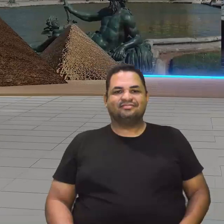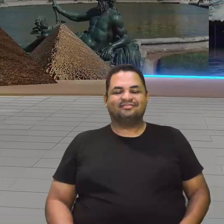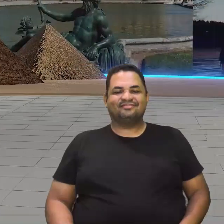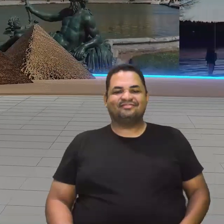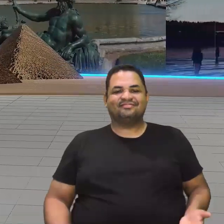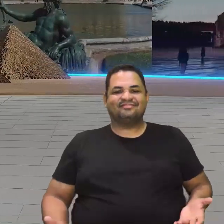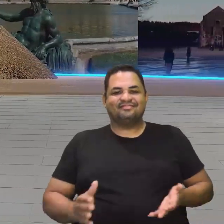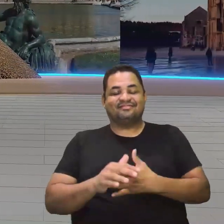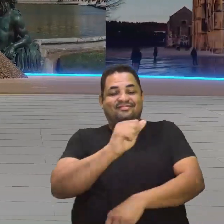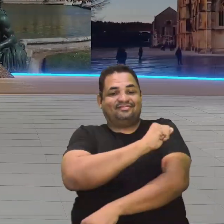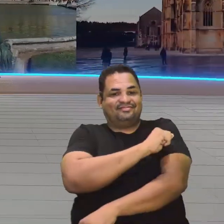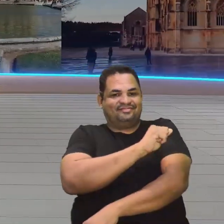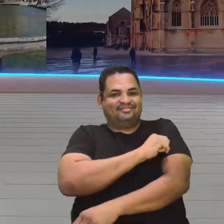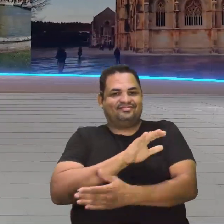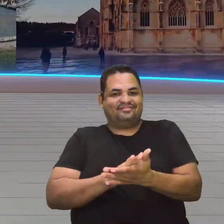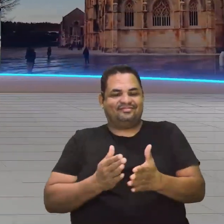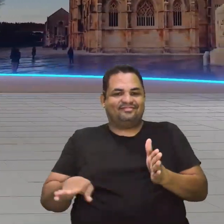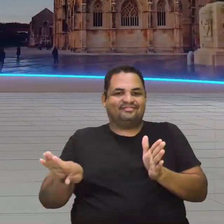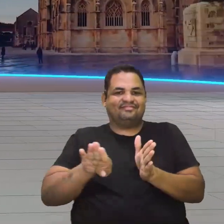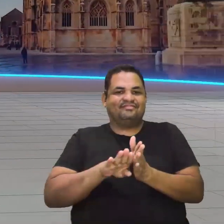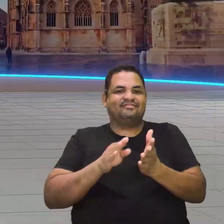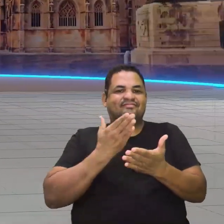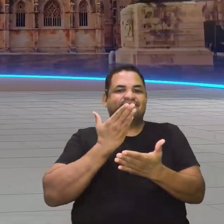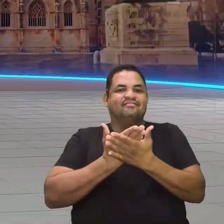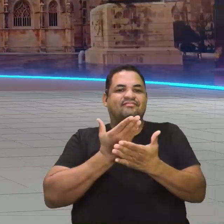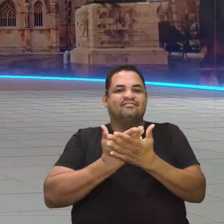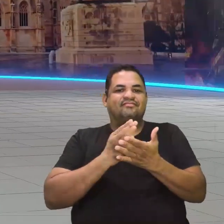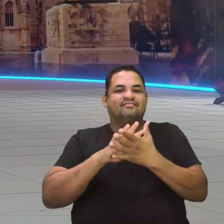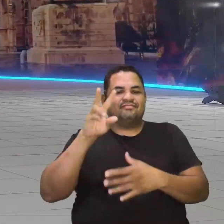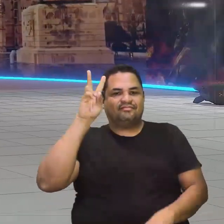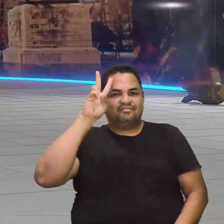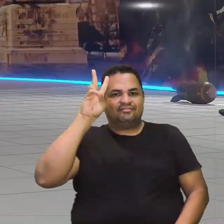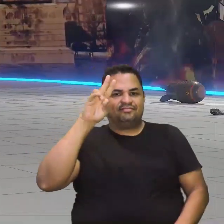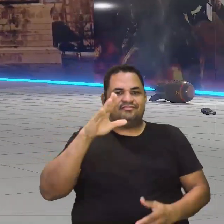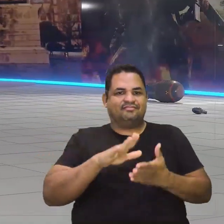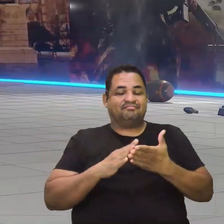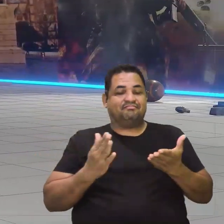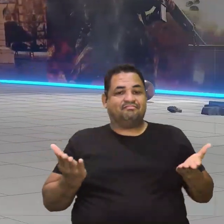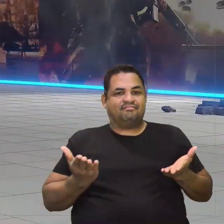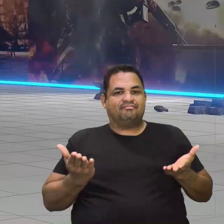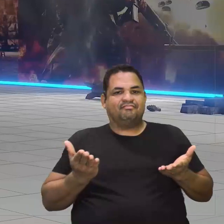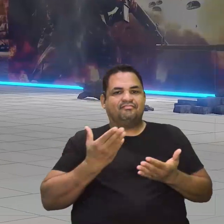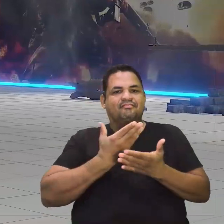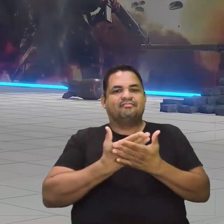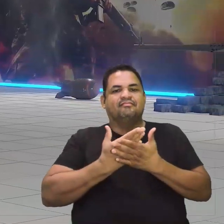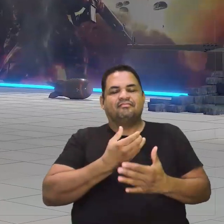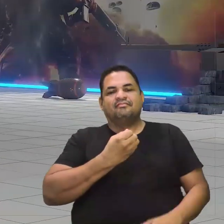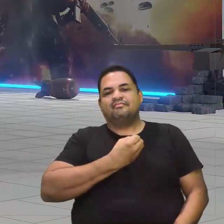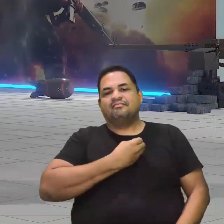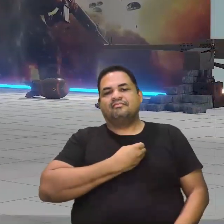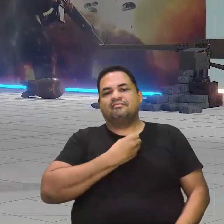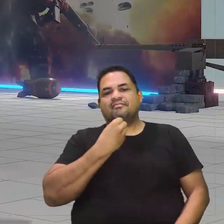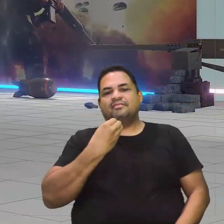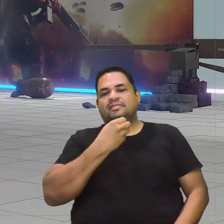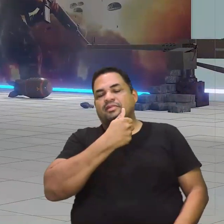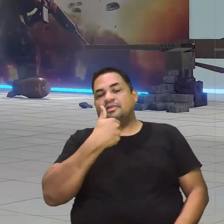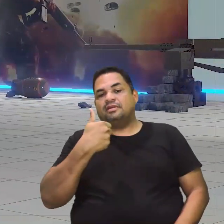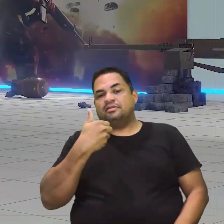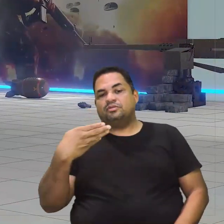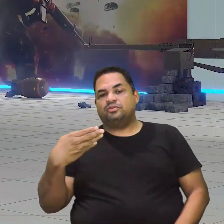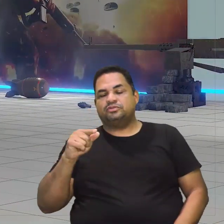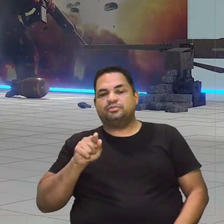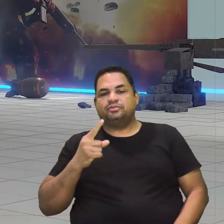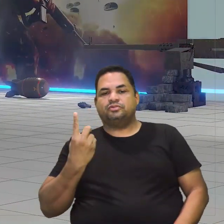Salve, salve, alunos! Chegamos para mais uma aula de história. É isso mesmo, aula 14.1. Para você